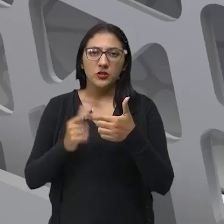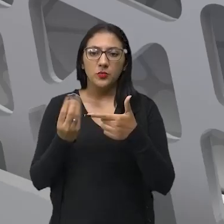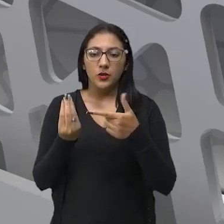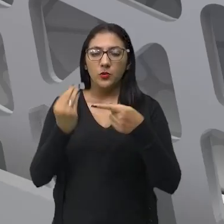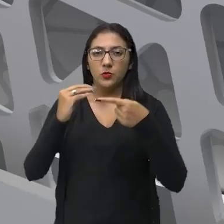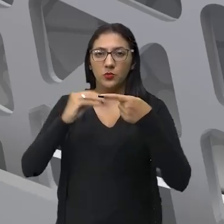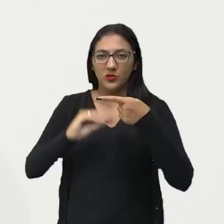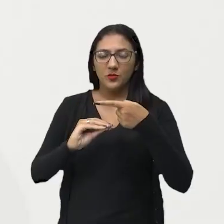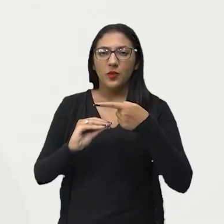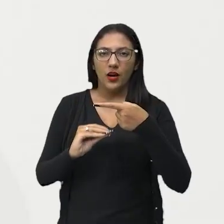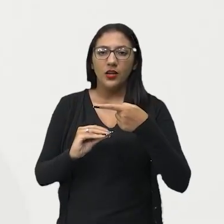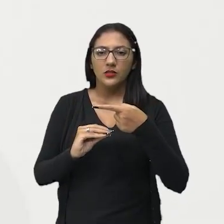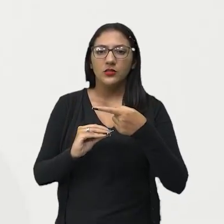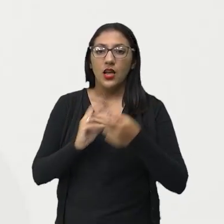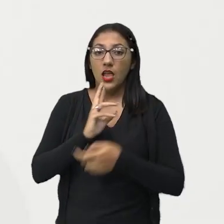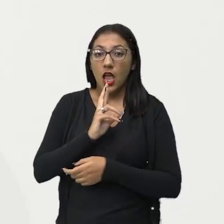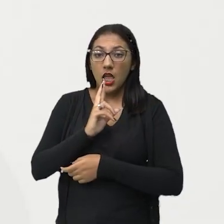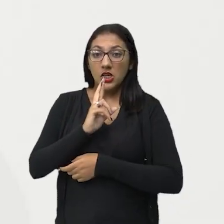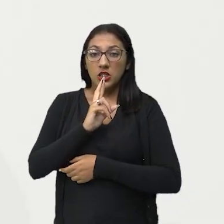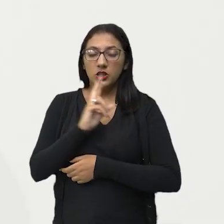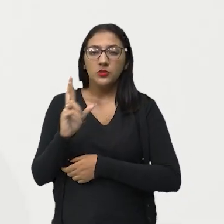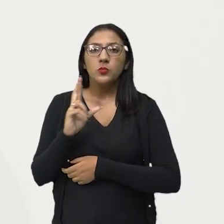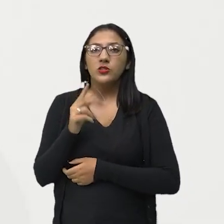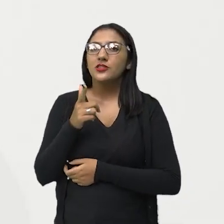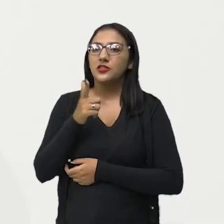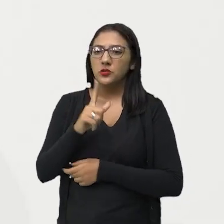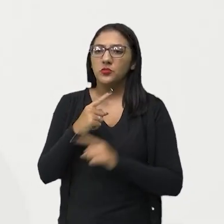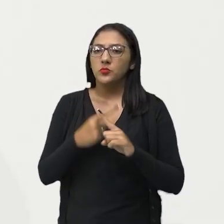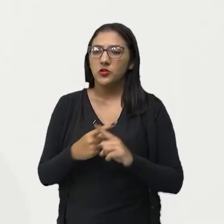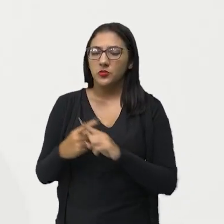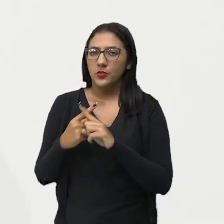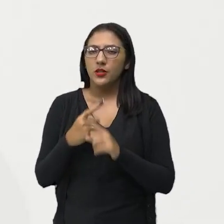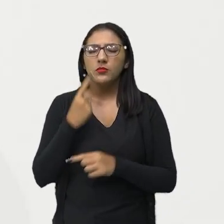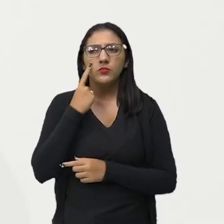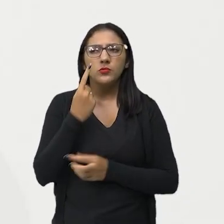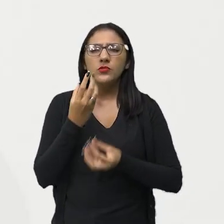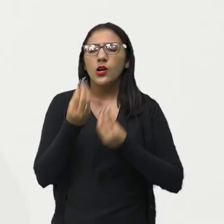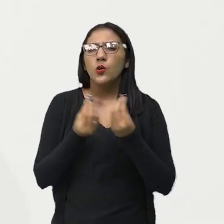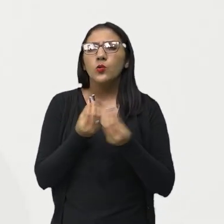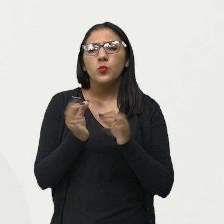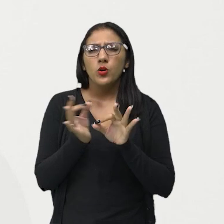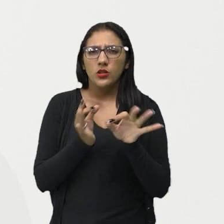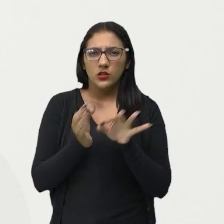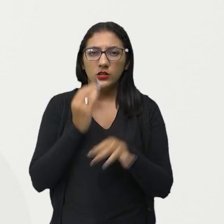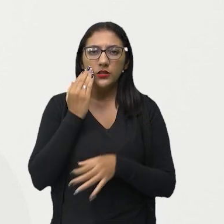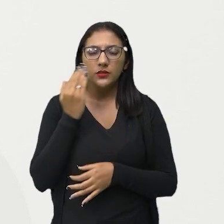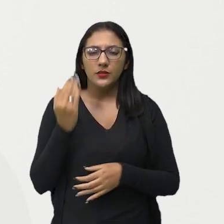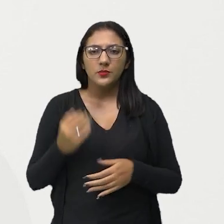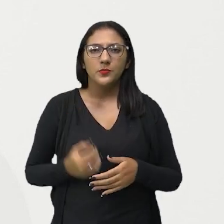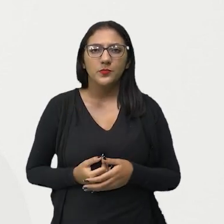resultado a gente vai multiplicar com o numerador. Então vamos mostrar como é que está funcionando aqui, ó.